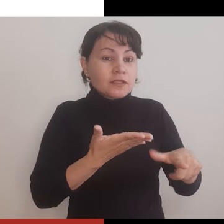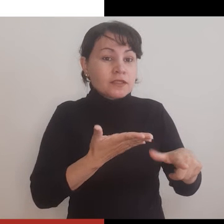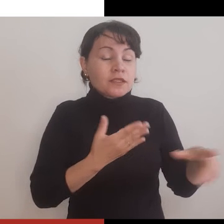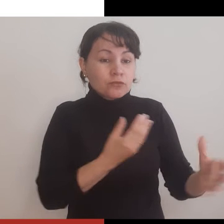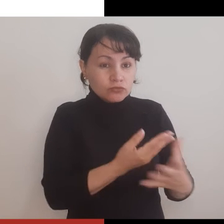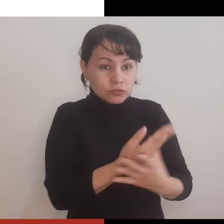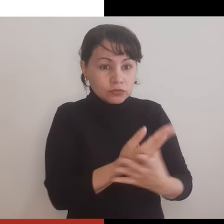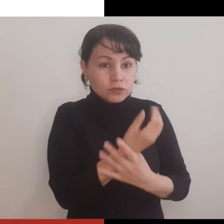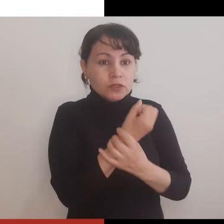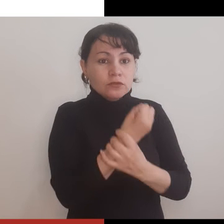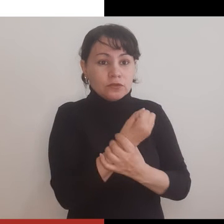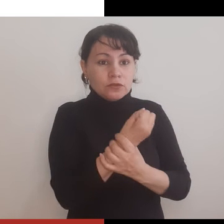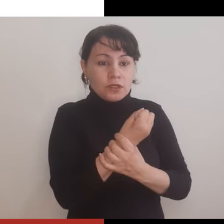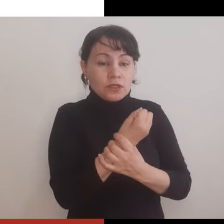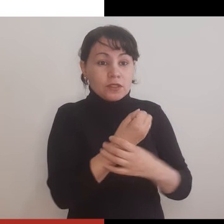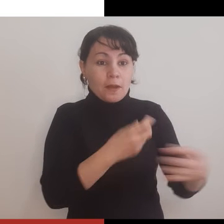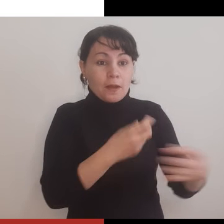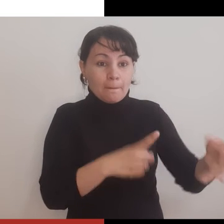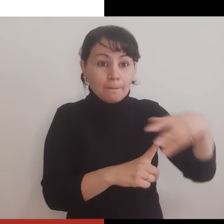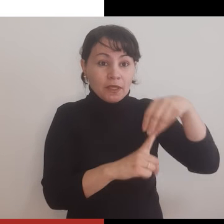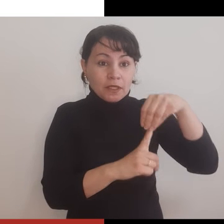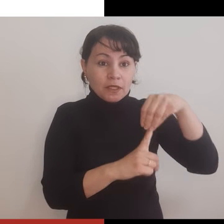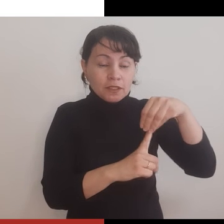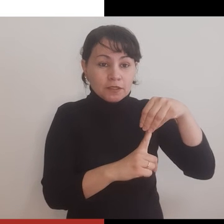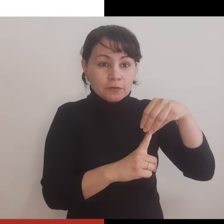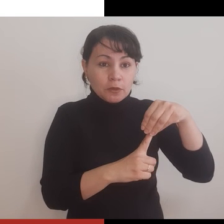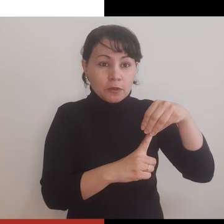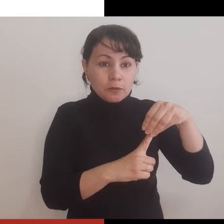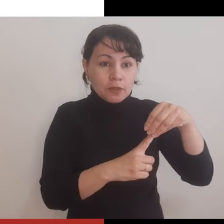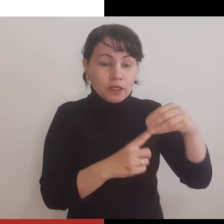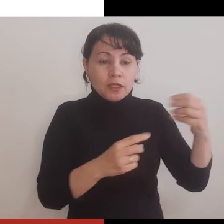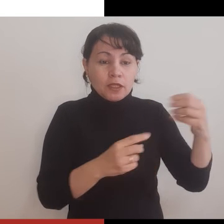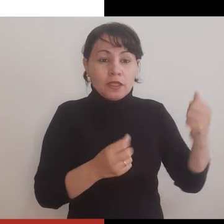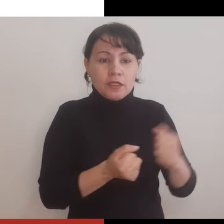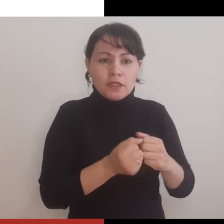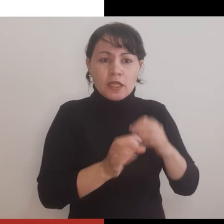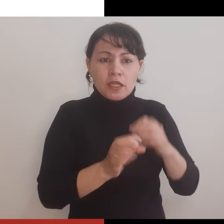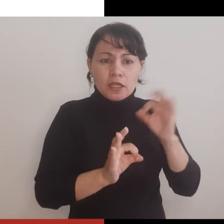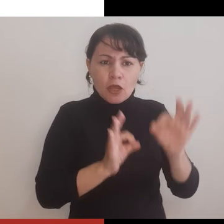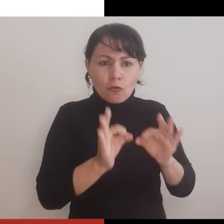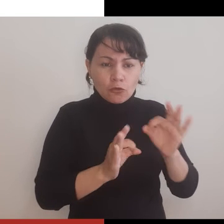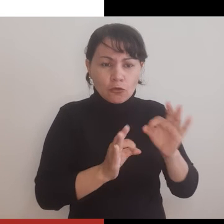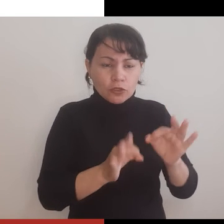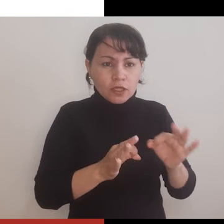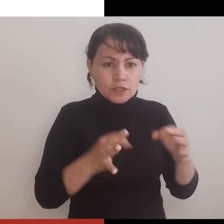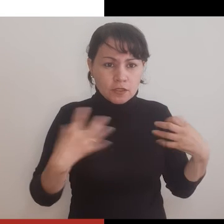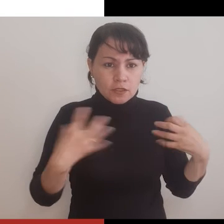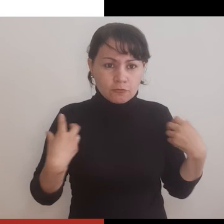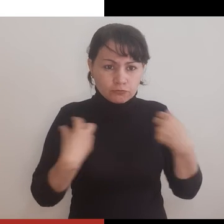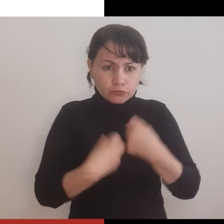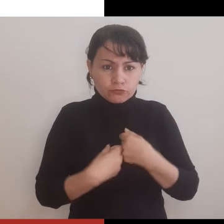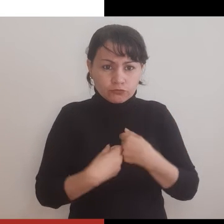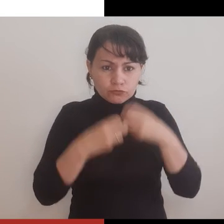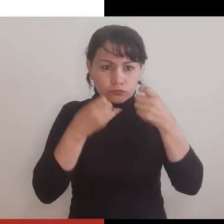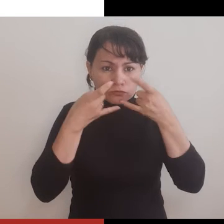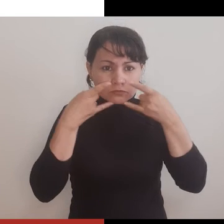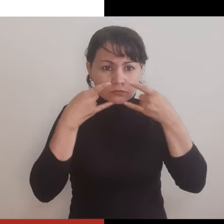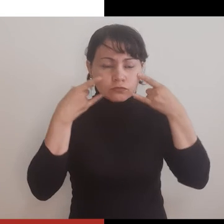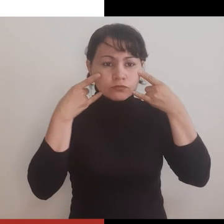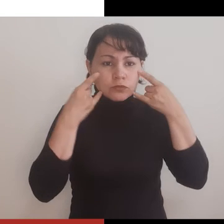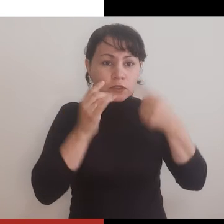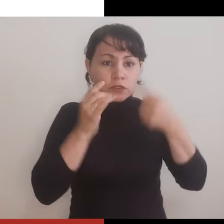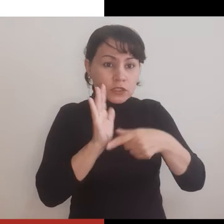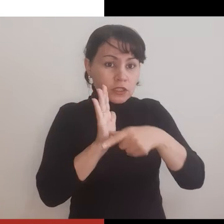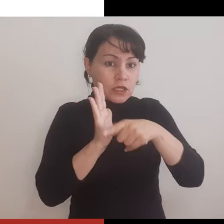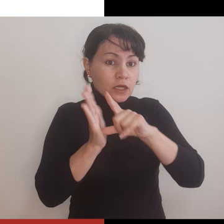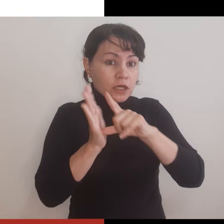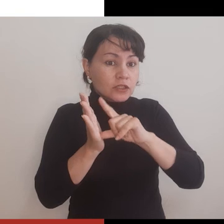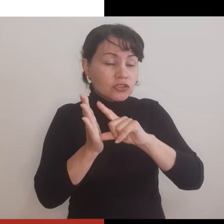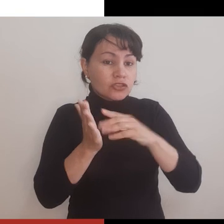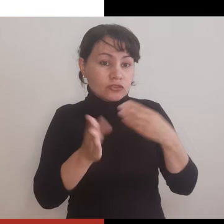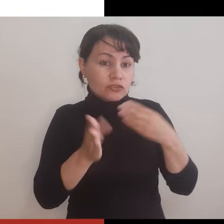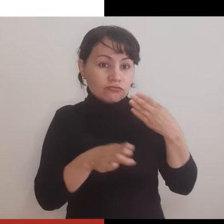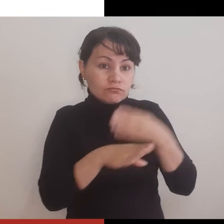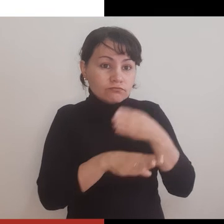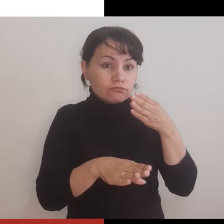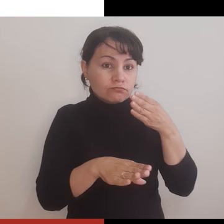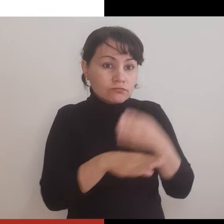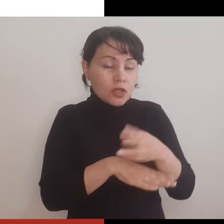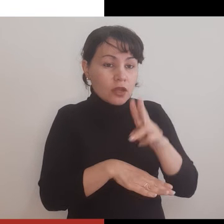segura, principalmente na paramentação, onde antes dele entrar na unidade de terapia